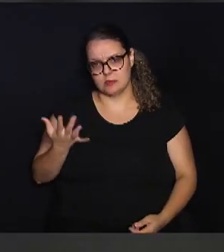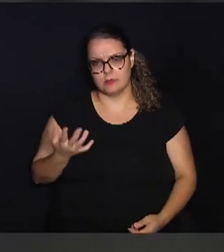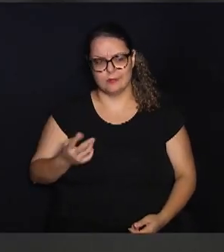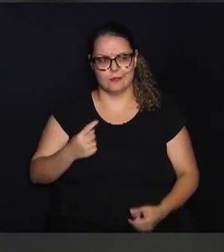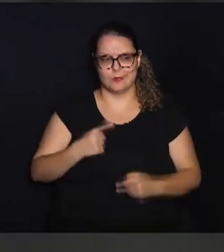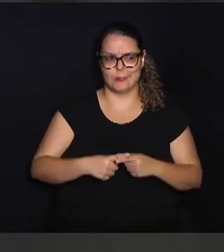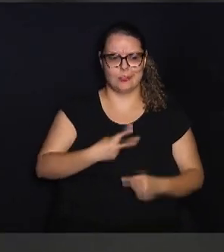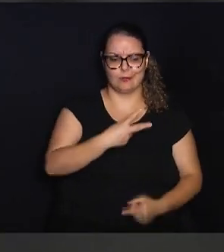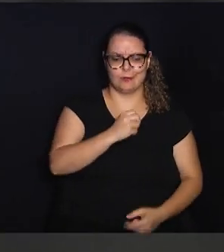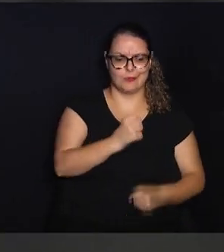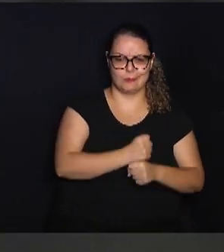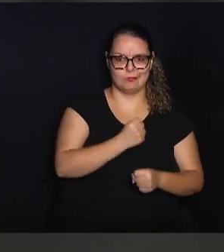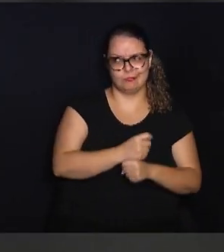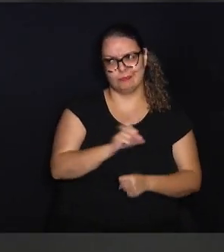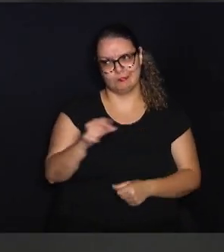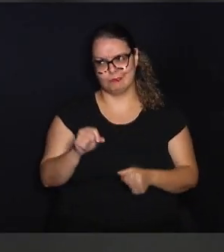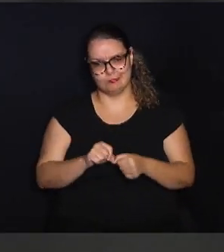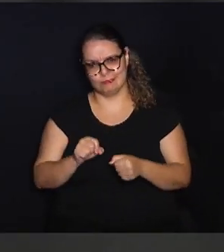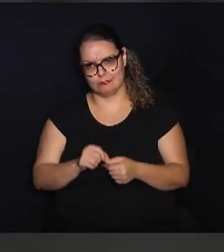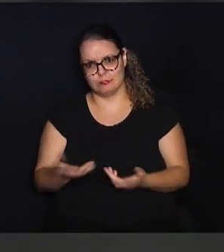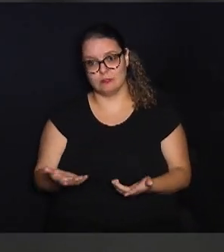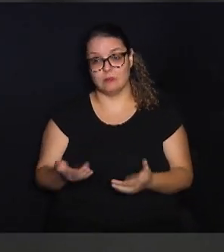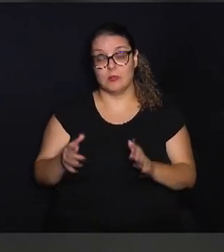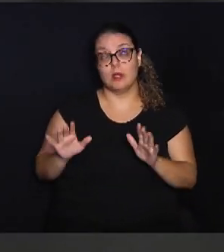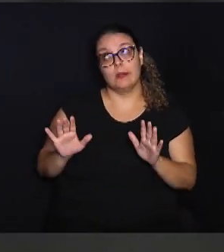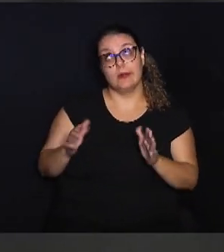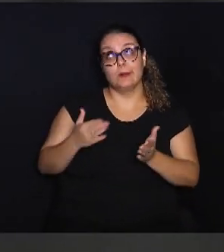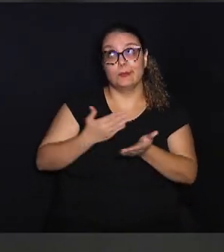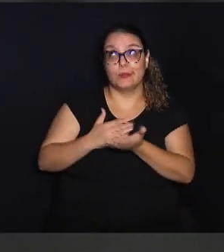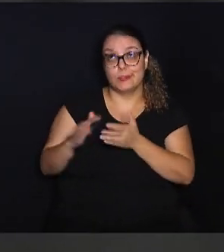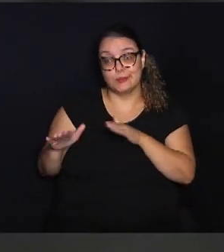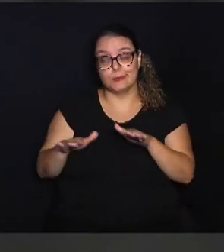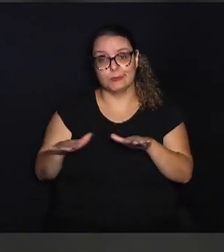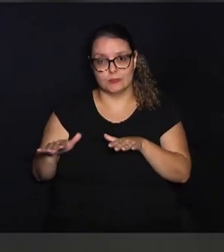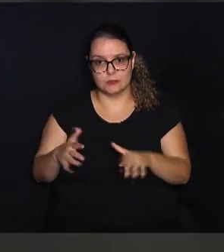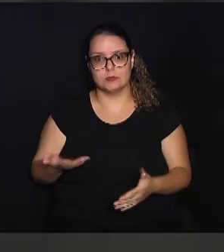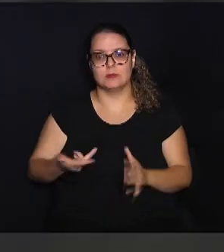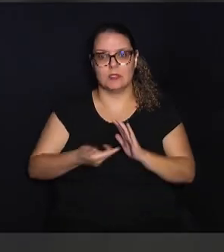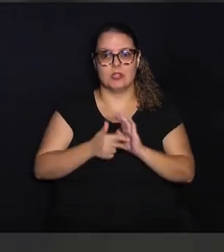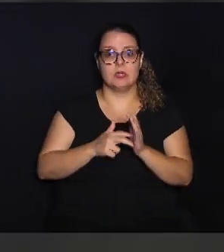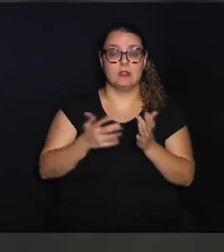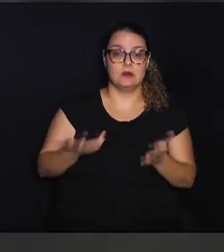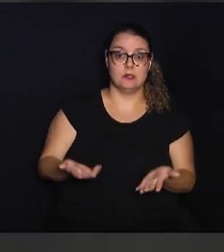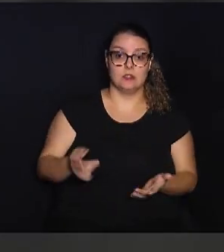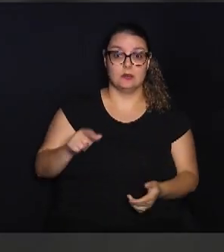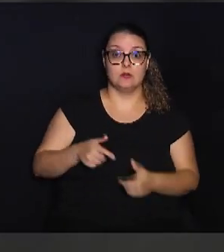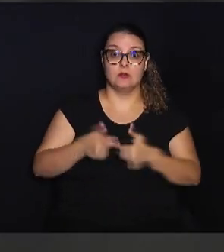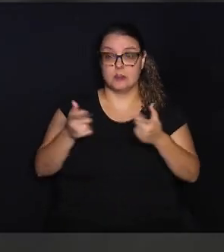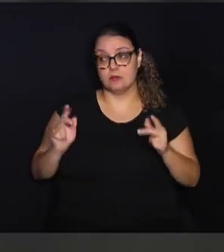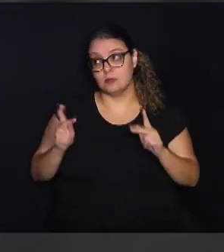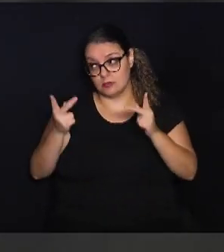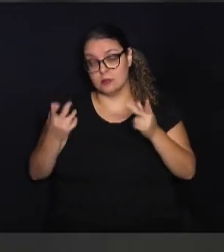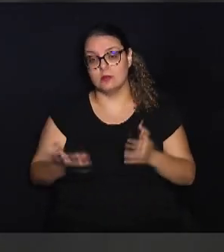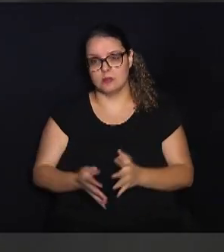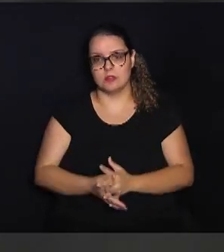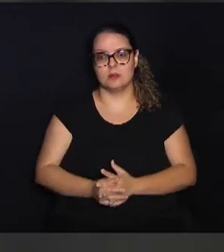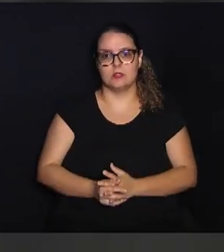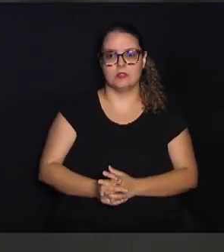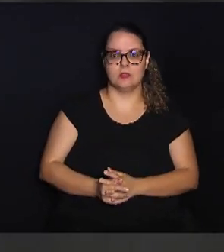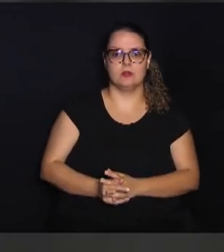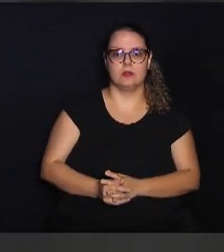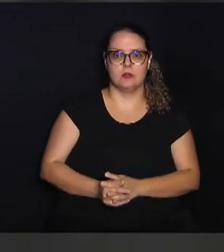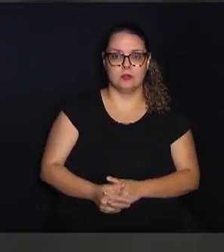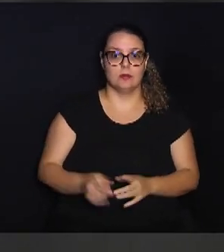vai fazer, mas pelo menos já começou a se movimentar nesse sentido. Então é uma grande vitória, porque a gente tirou um